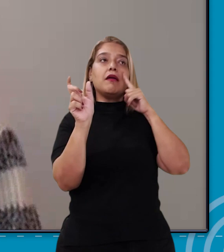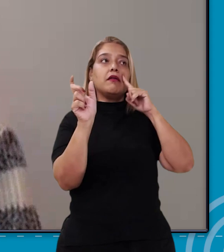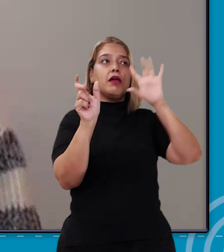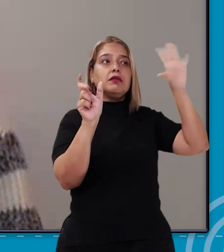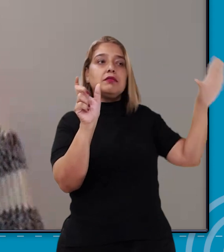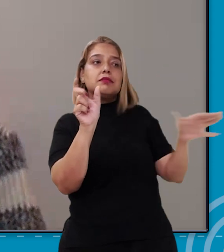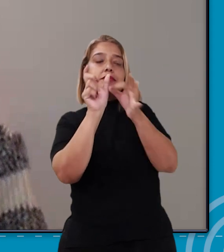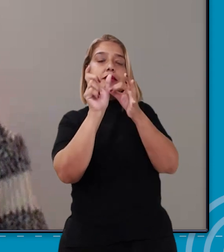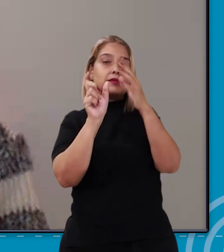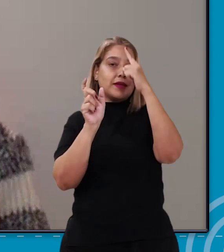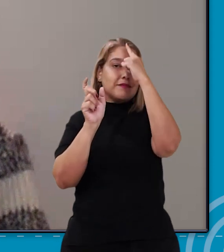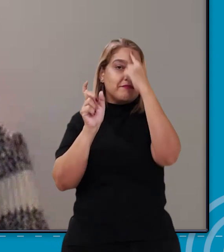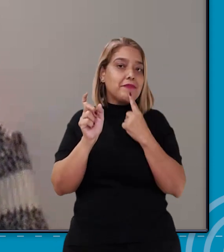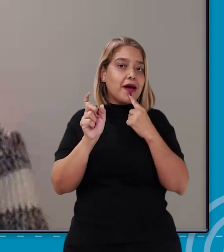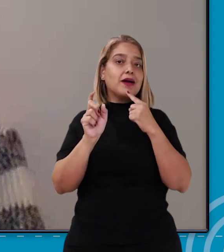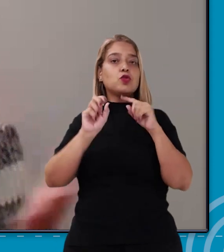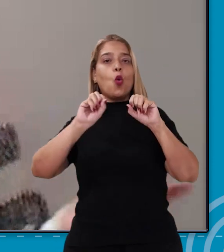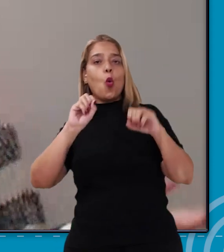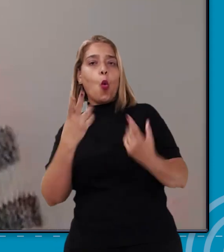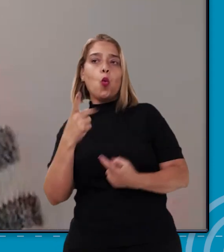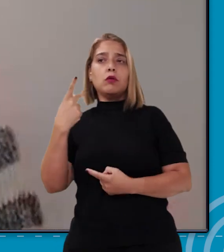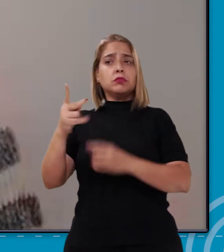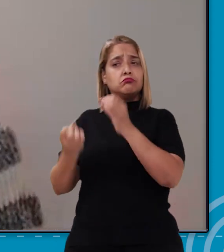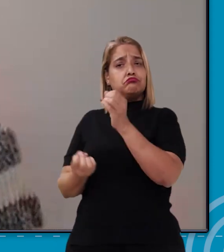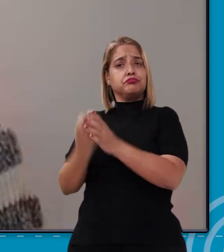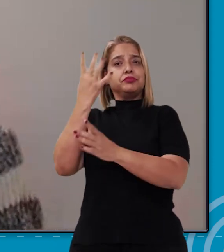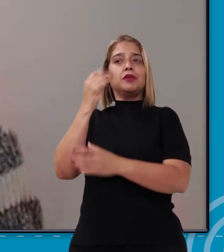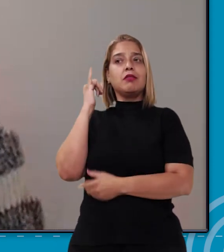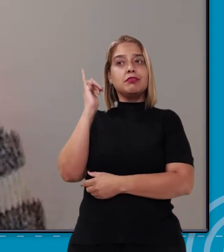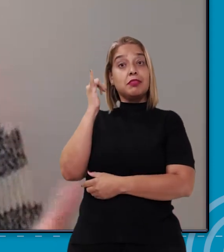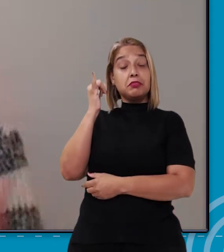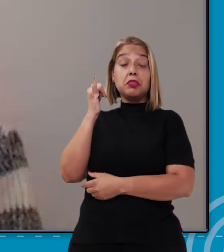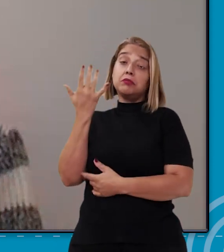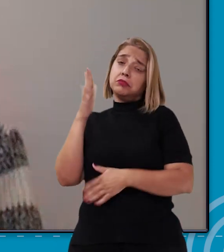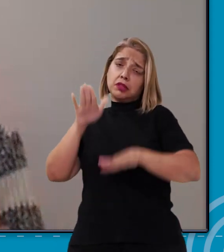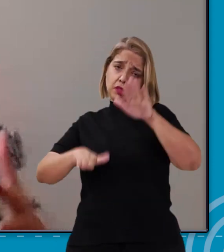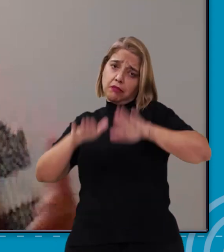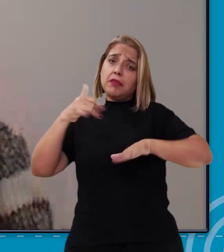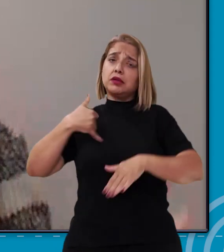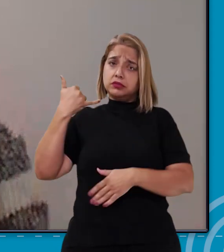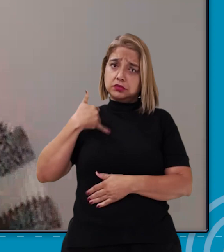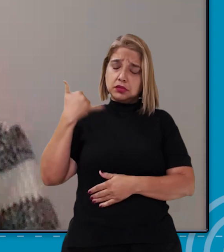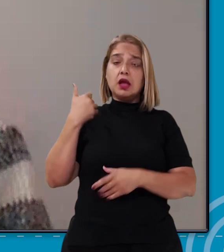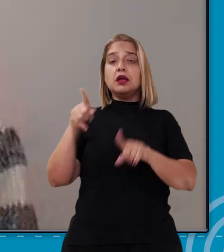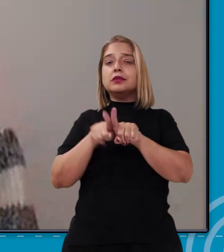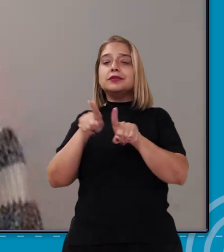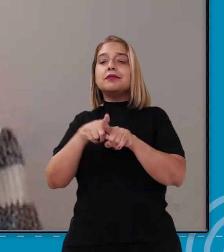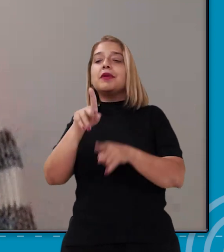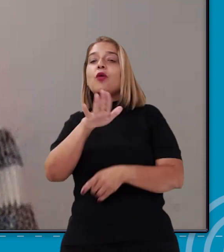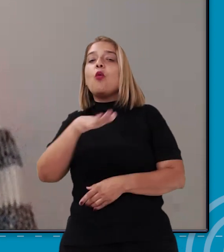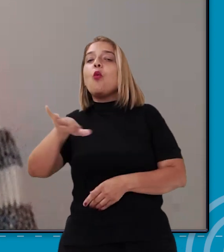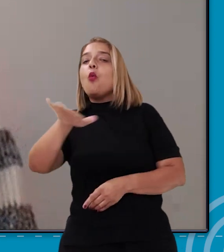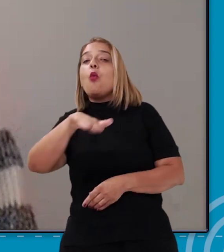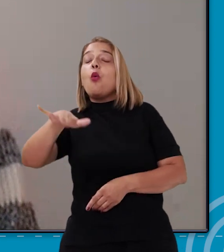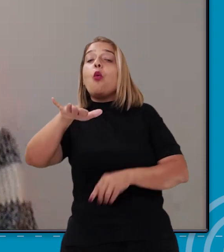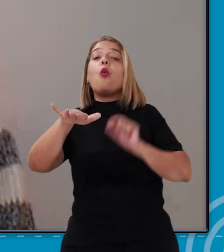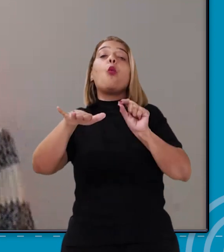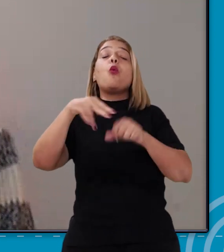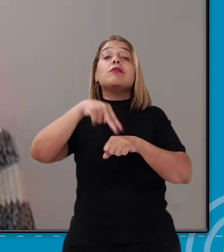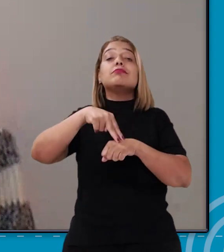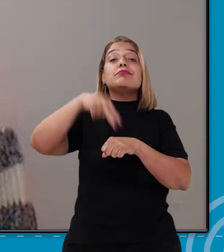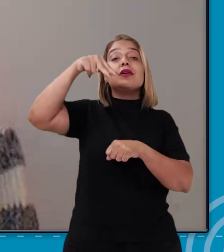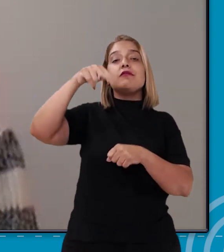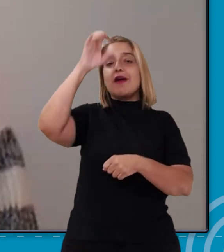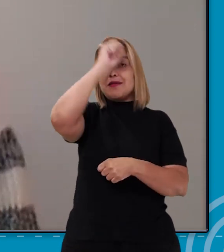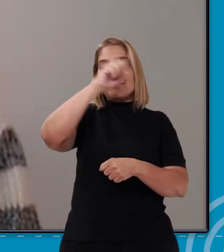imagem que foi usada, ou criar a narrativa, dependendo da faixa etária, né, e de qual o nível de alfabetização da turma. É